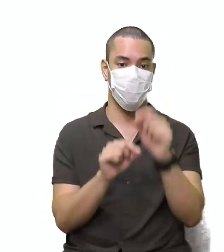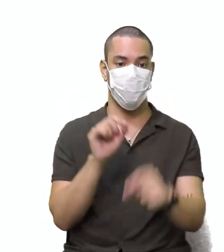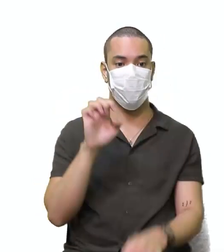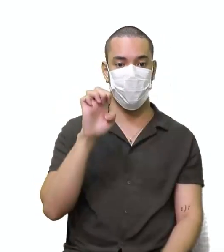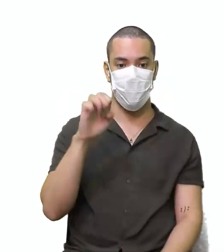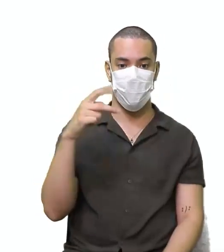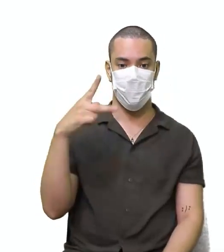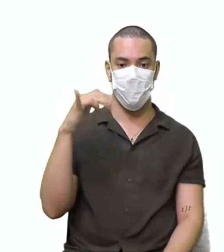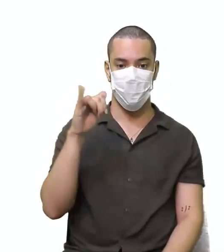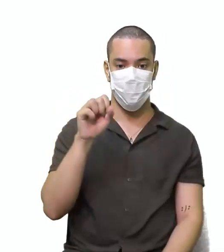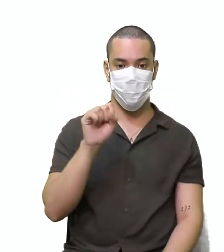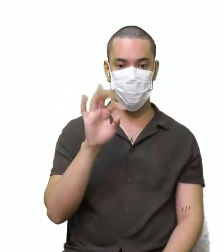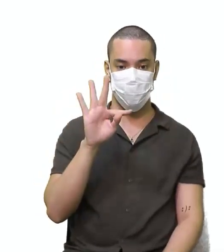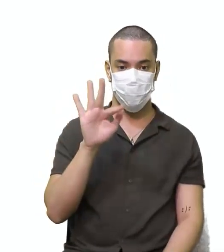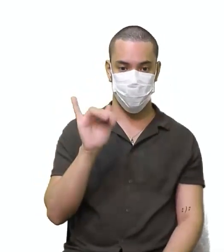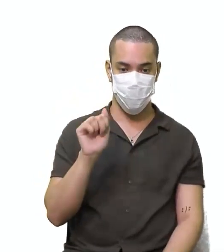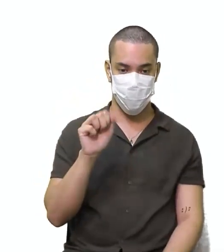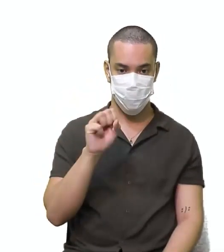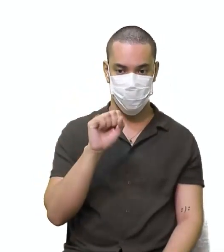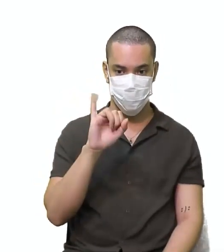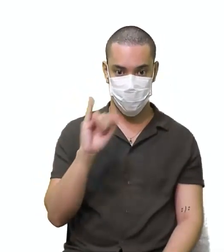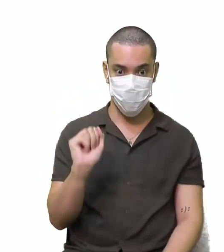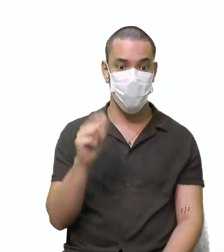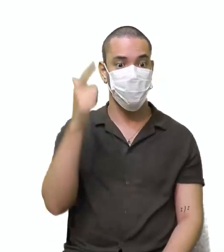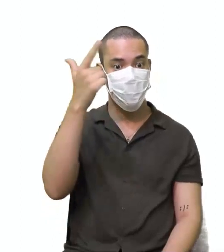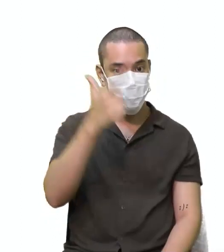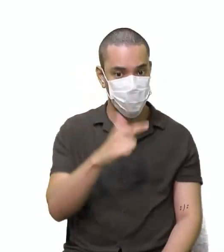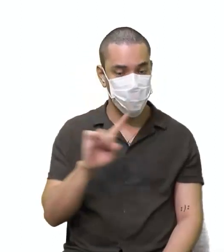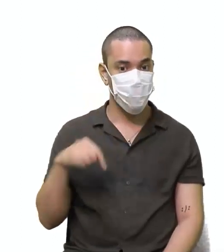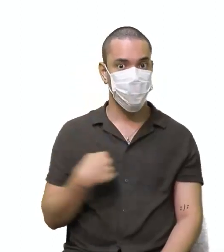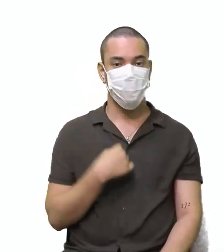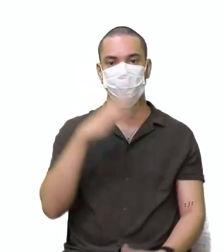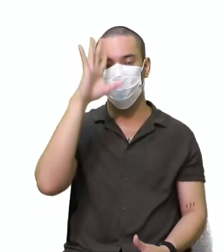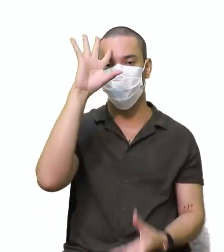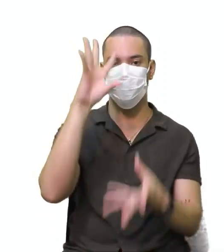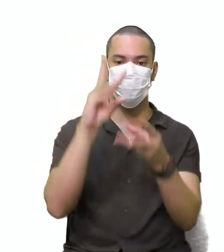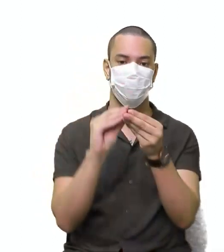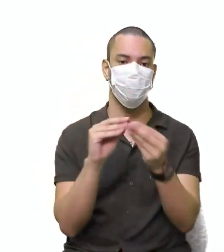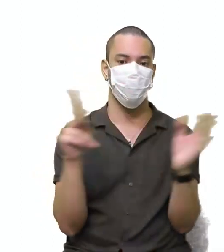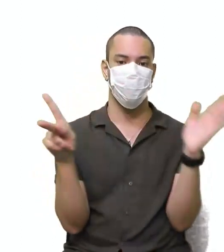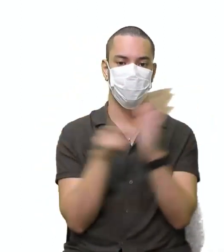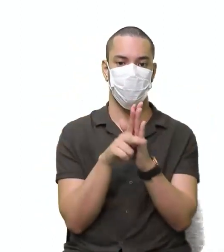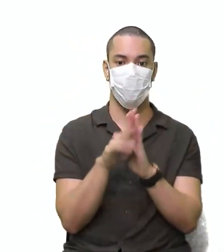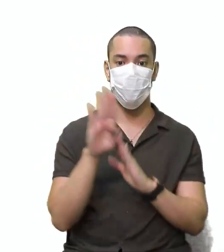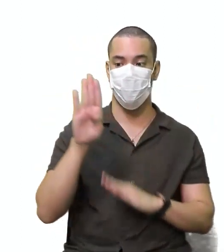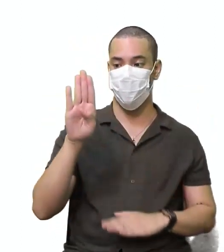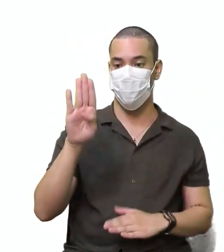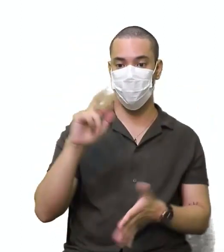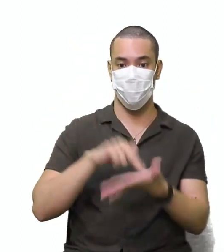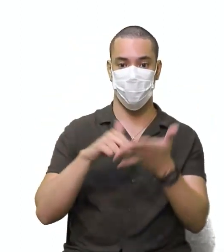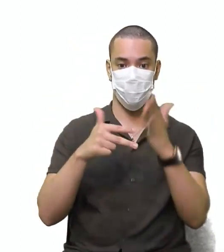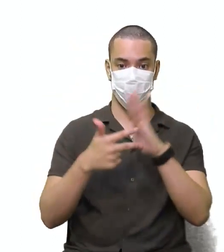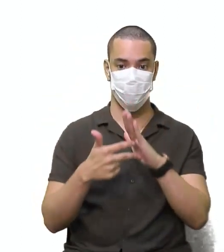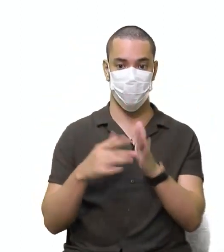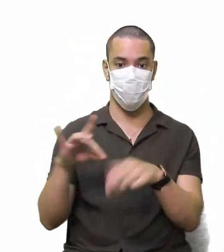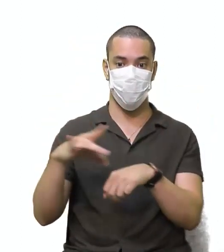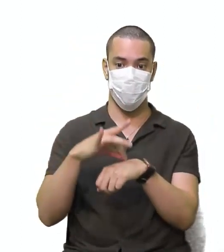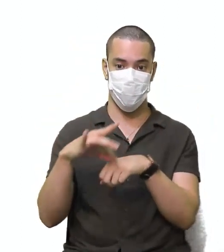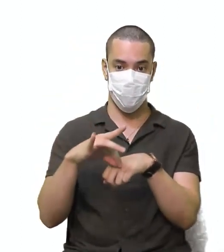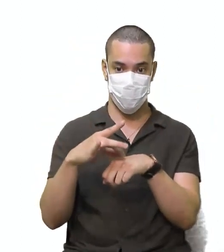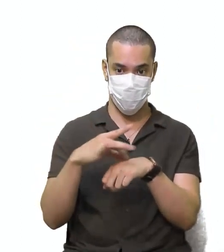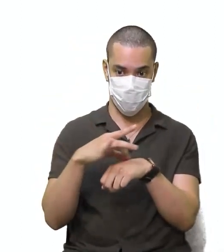Epistasia. Normalmente, né, professora, a gente poderia deduzir pelo Bzão ser